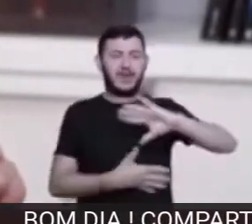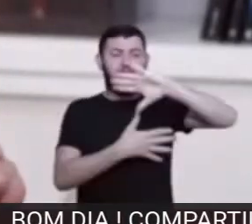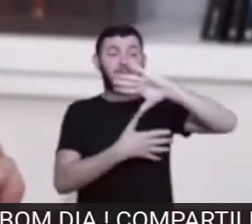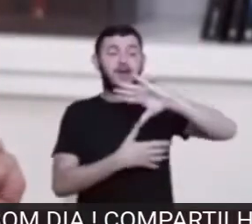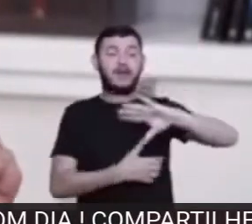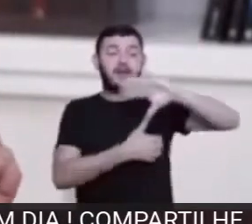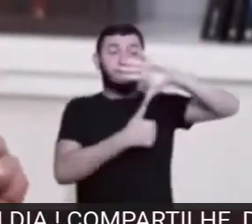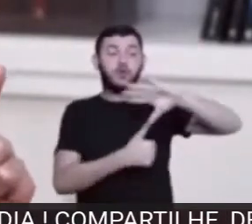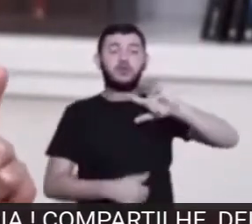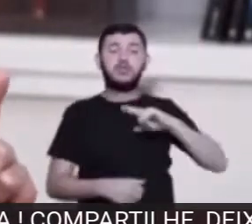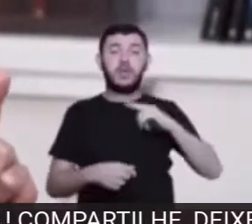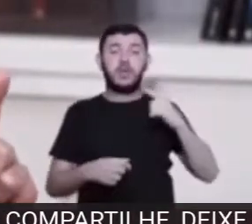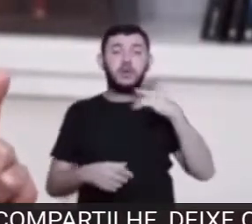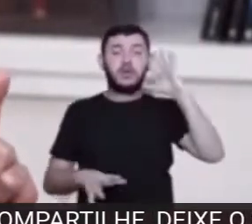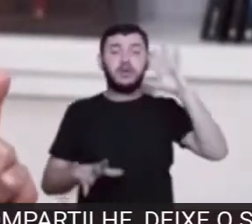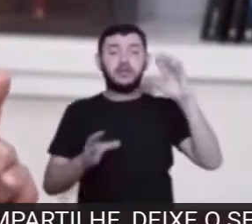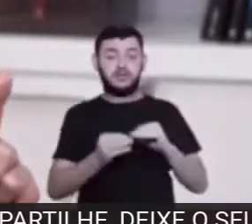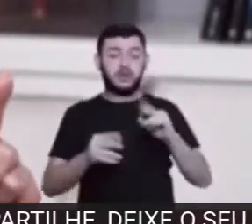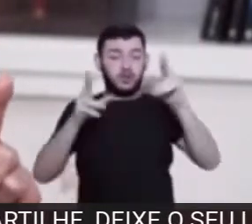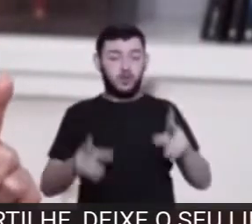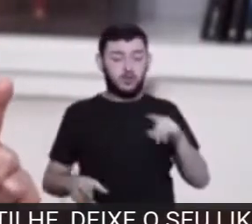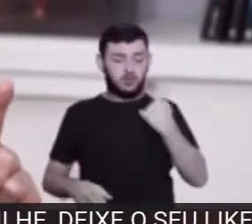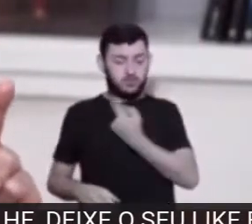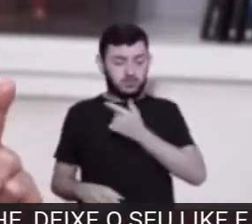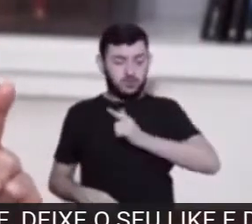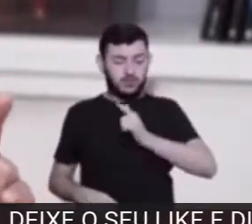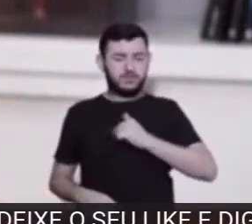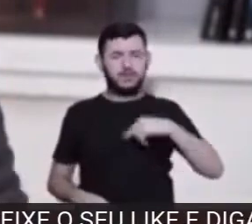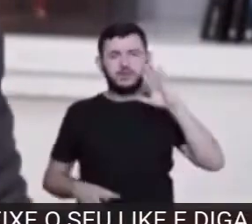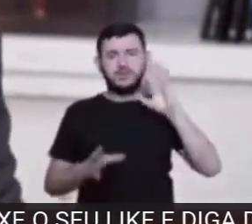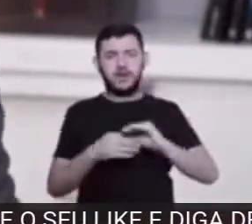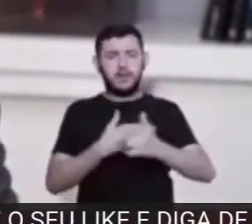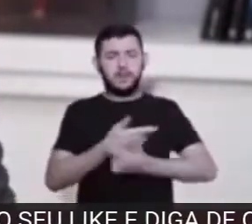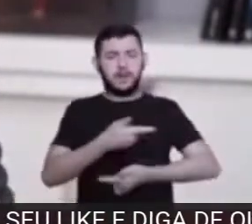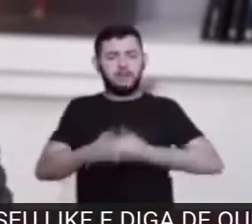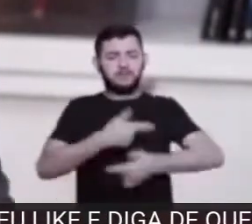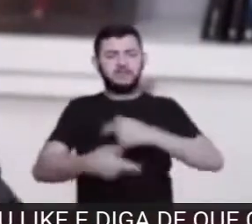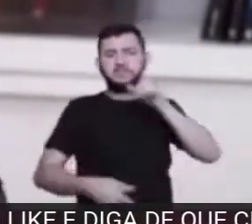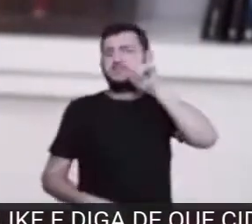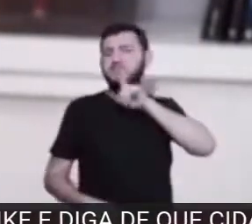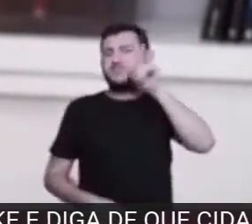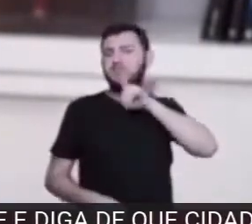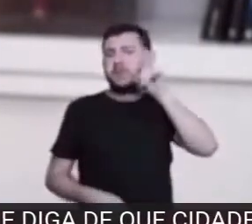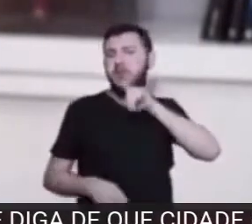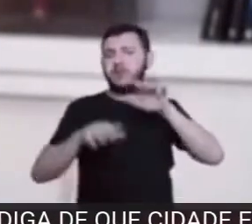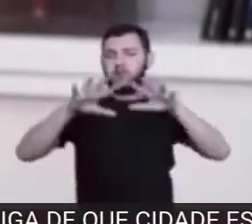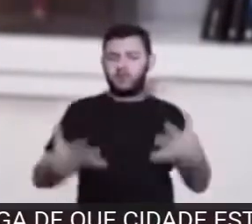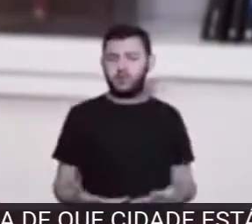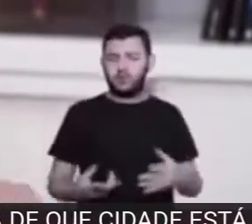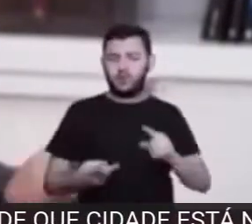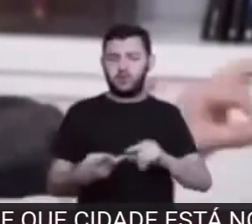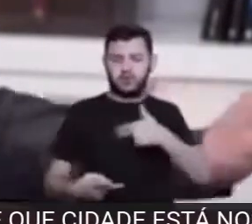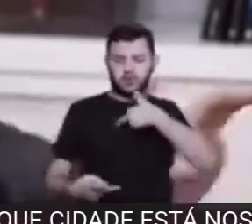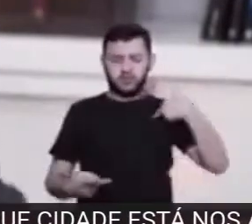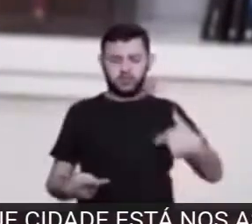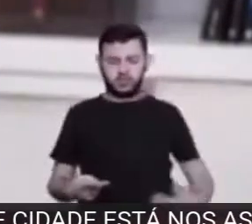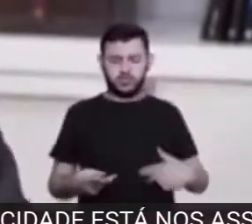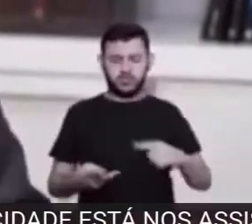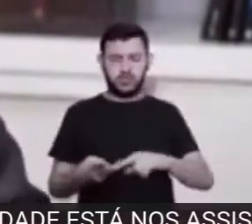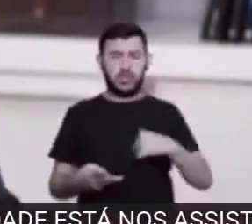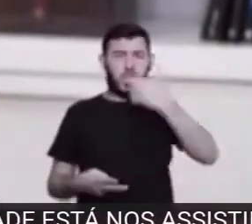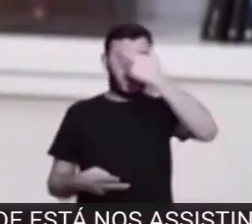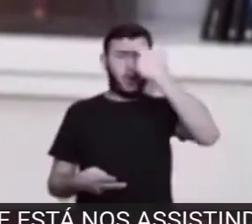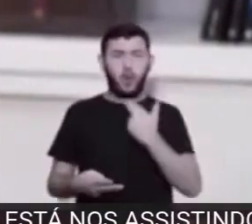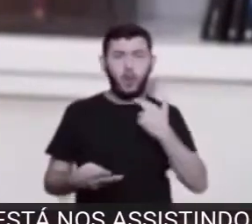presidente. Eu sei o papel dos Estados Unidos no mundo, eu sei o papel da China, eu sei o papel da Rússia, sei o papel